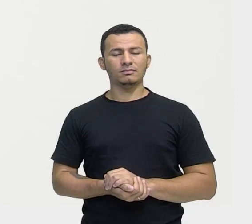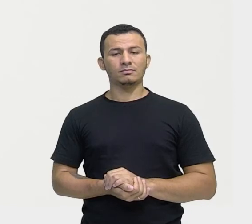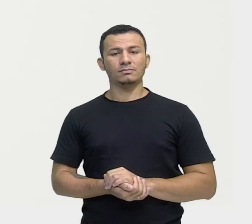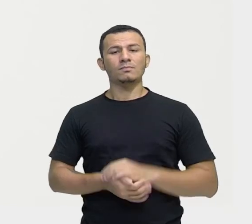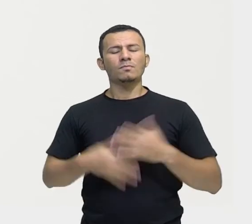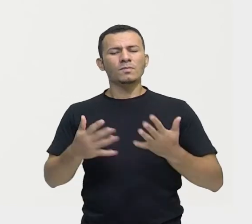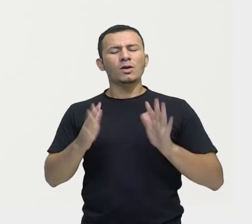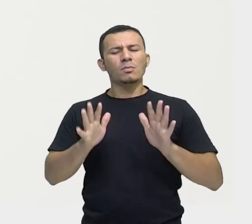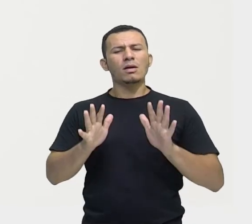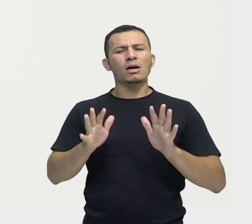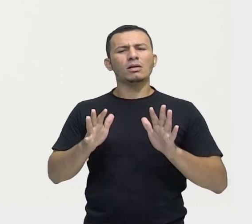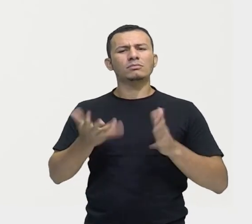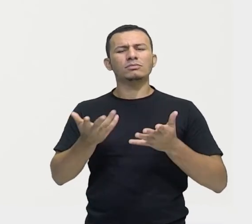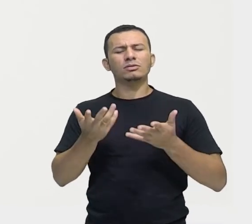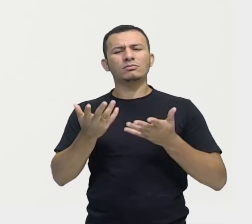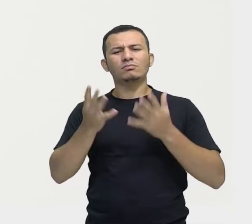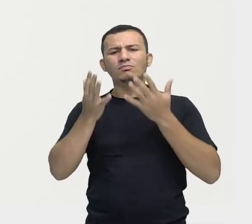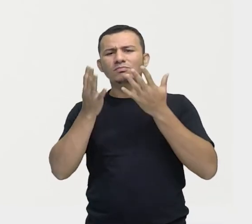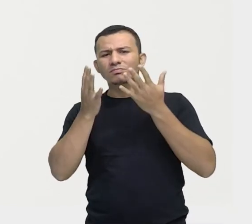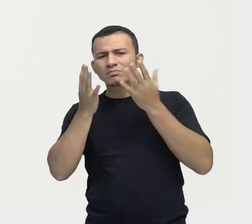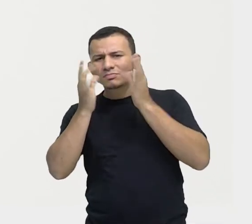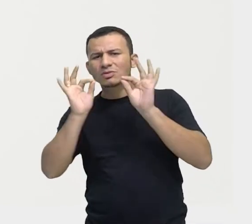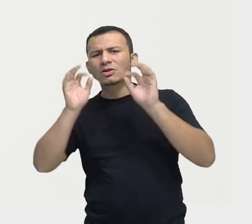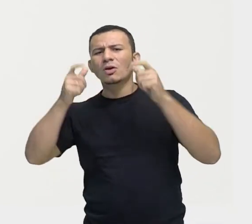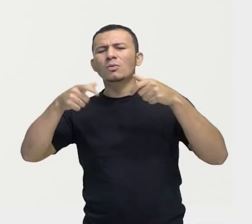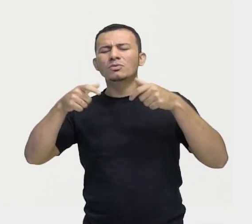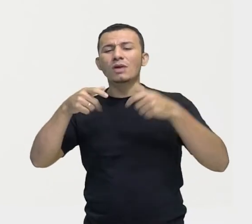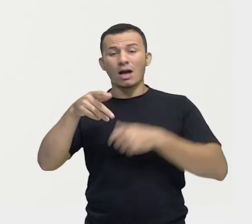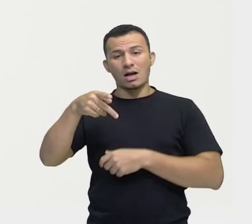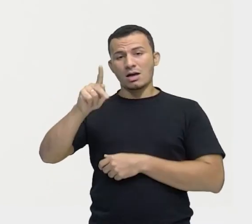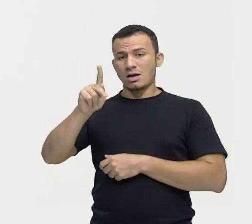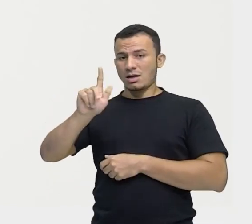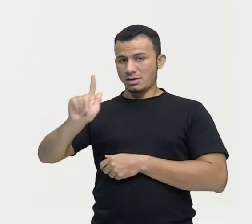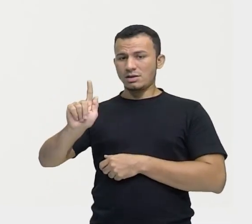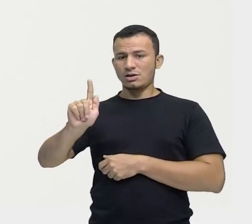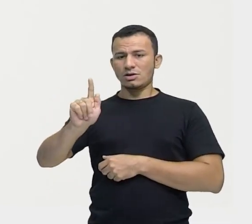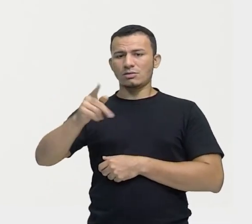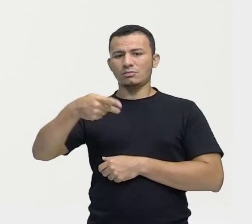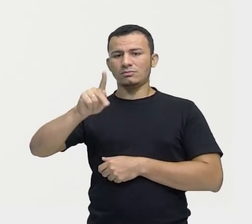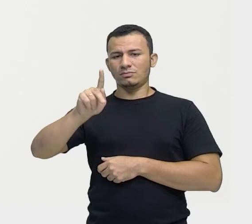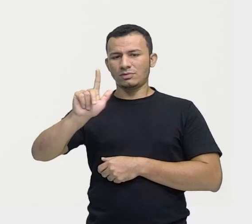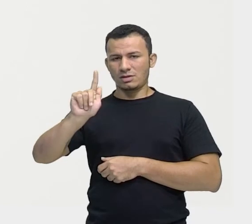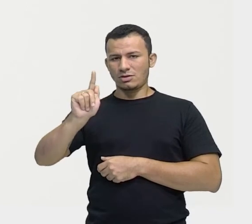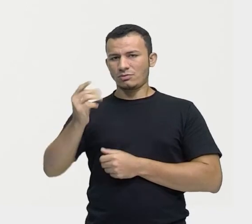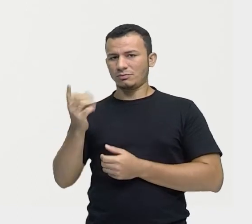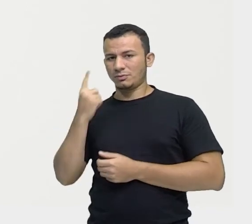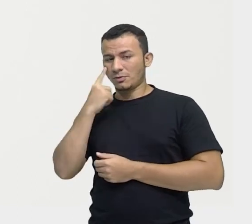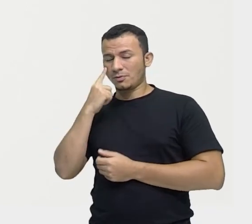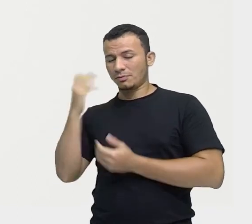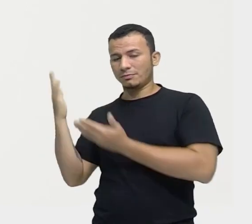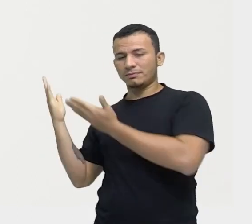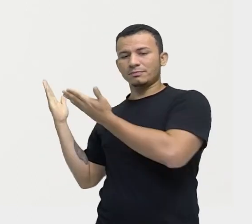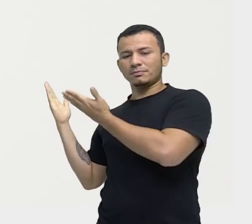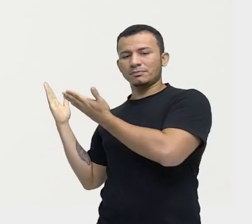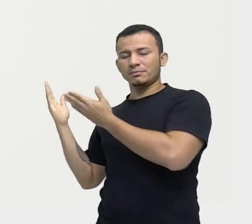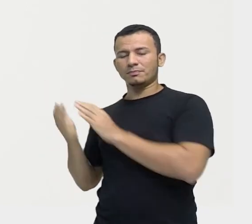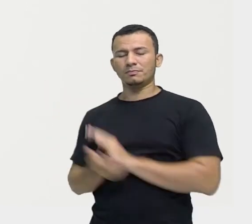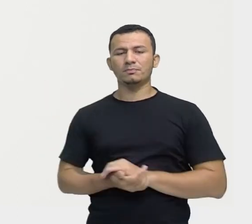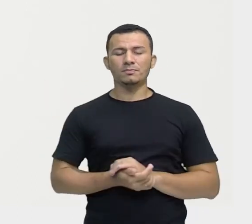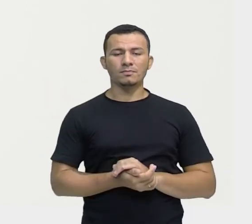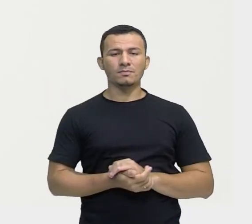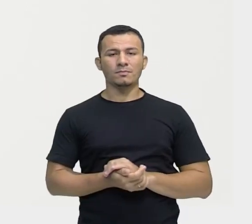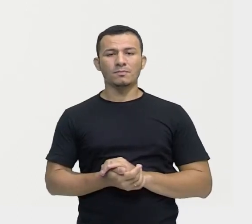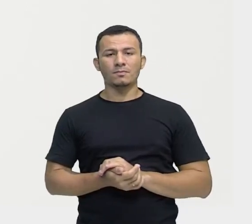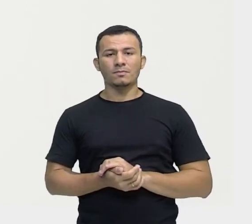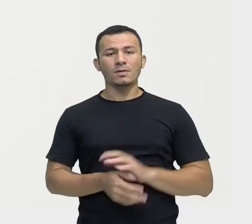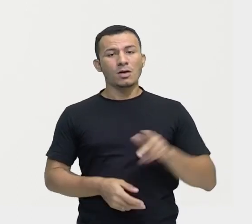vamos identificar onde nós estamos. Estamos em quilos. Então, observe, eu estou aqui em quilogramas. E eu quero converter isso para